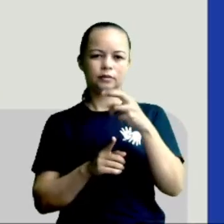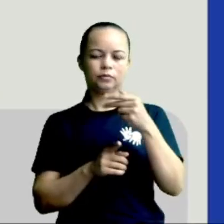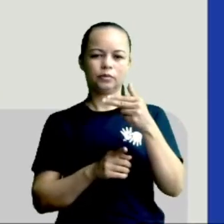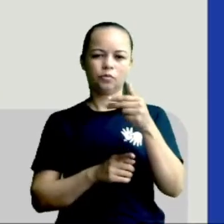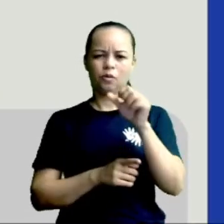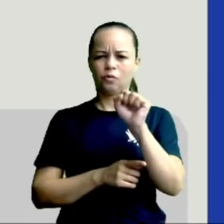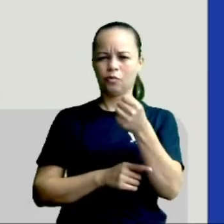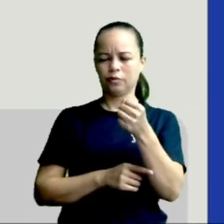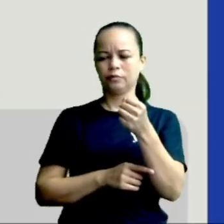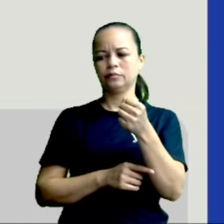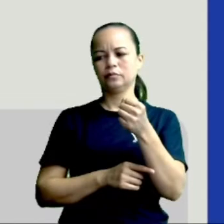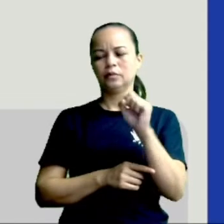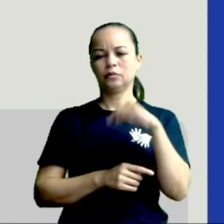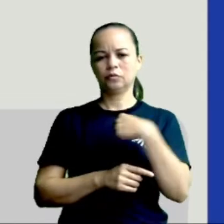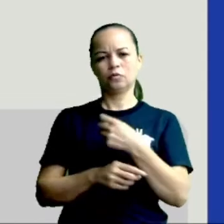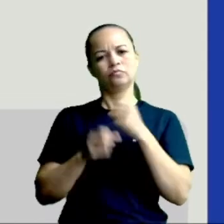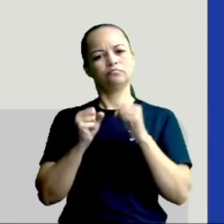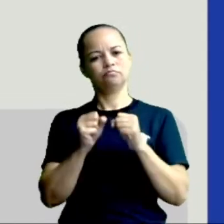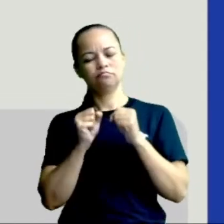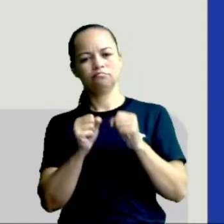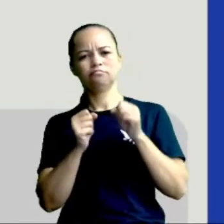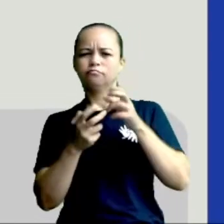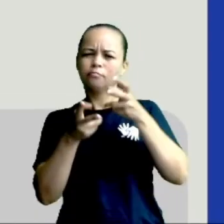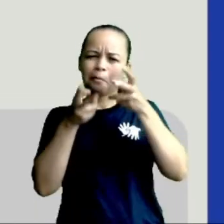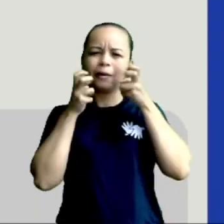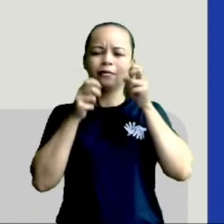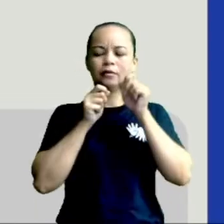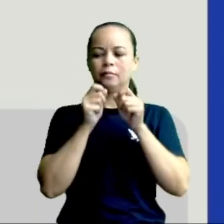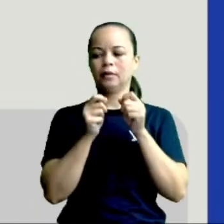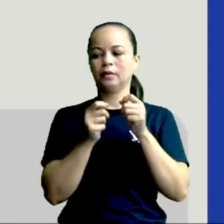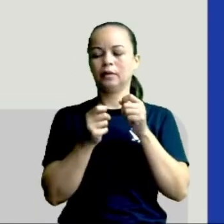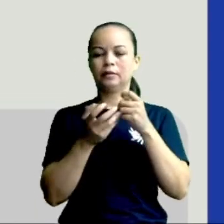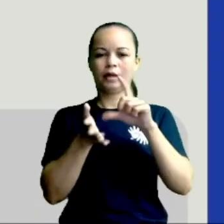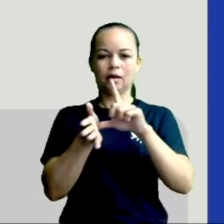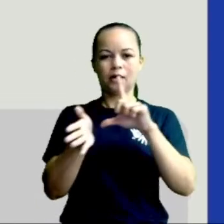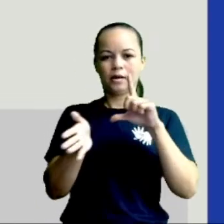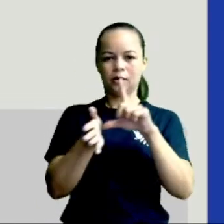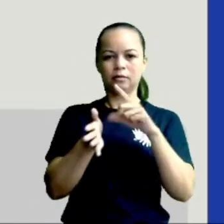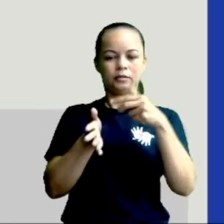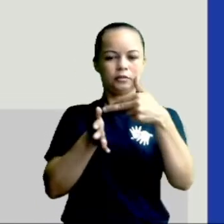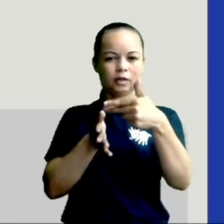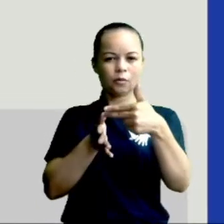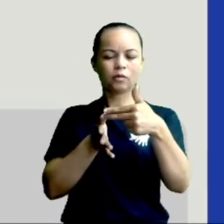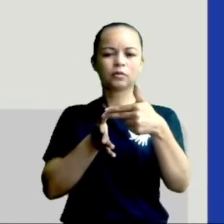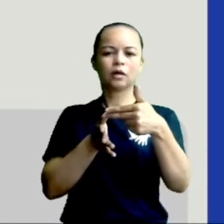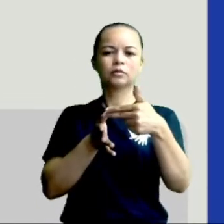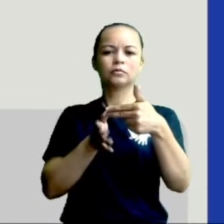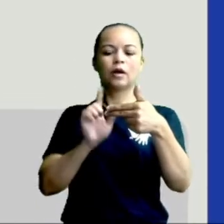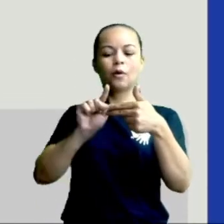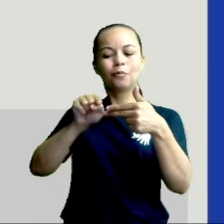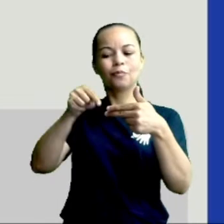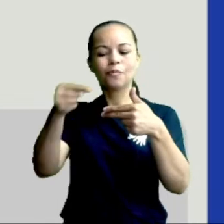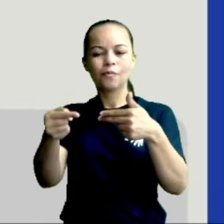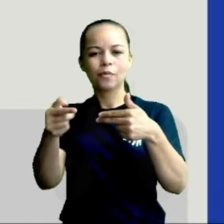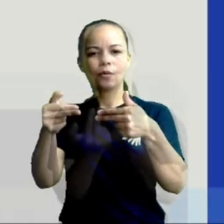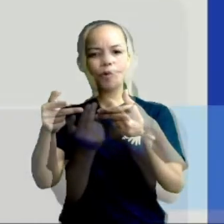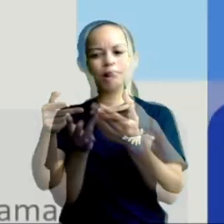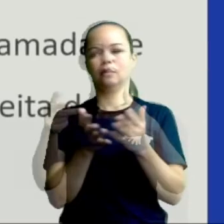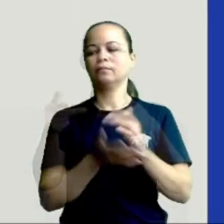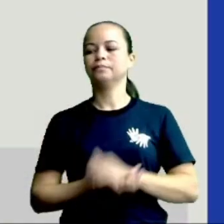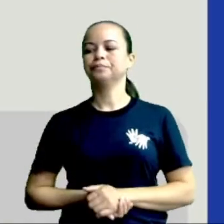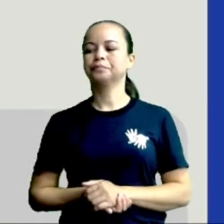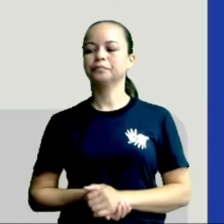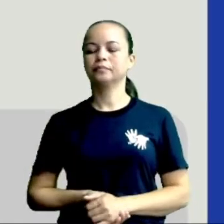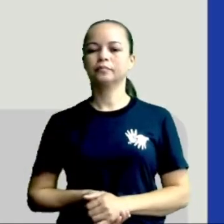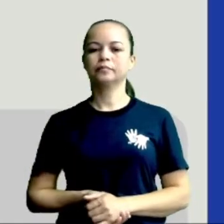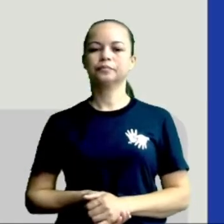então a gente pode perceber que a operação está antes da igualdade é igual ao que vem depois da Igualdade